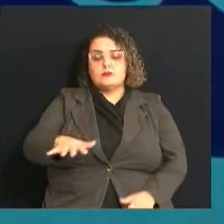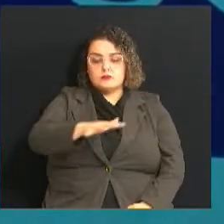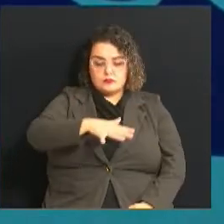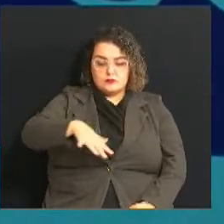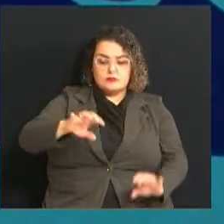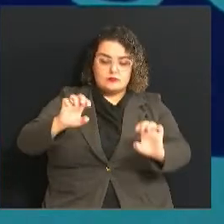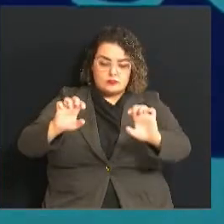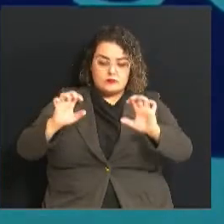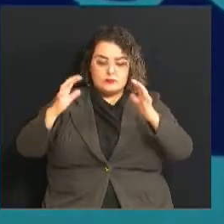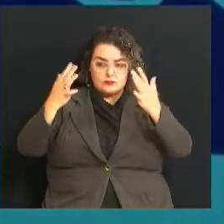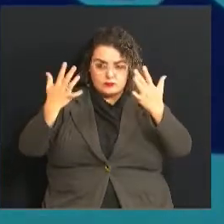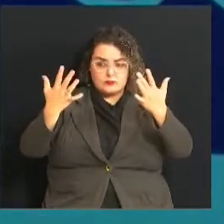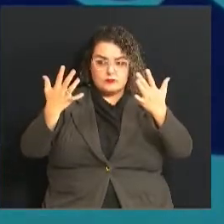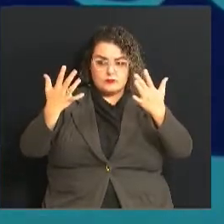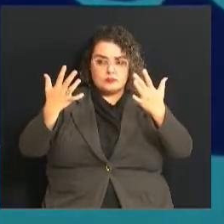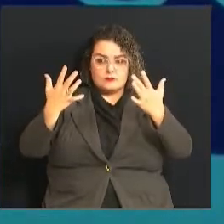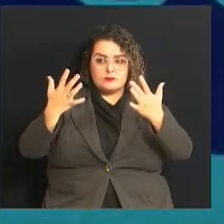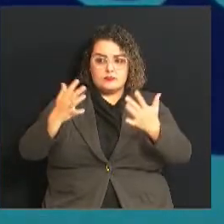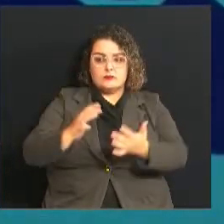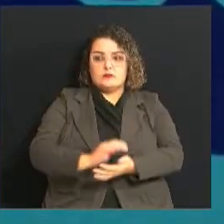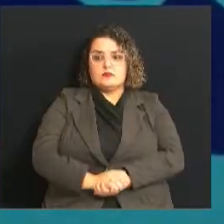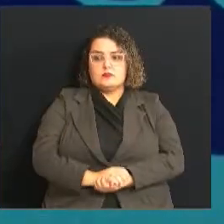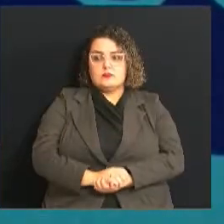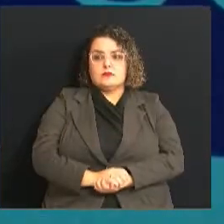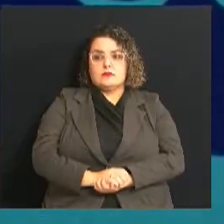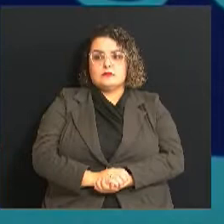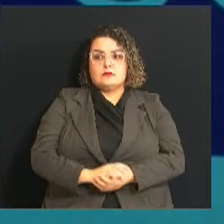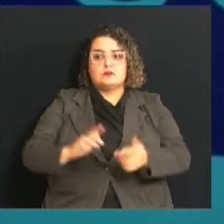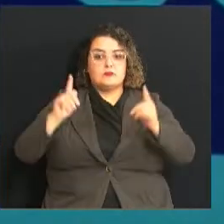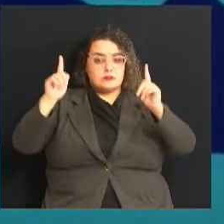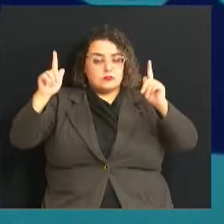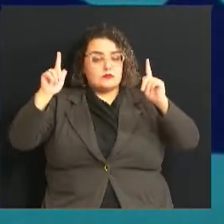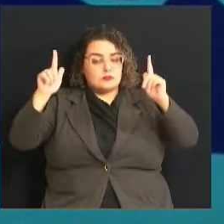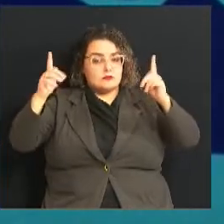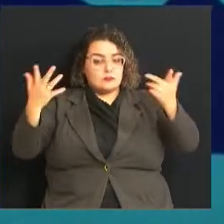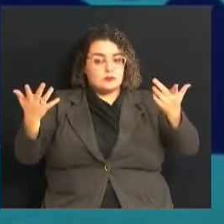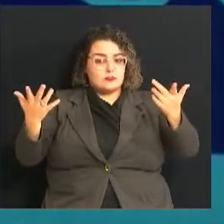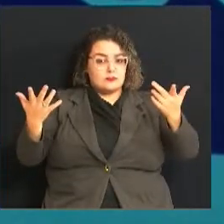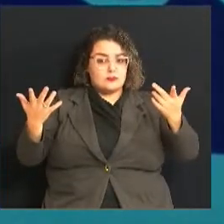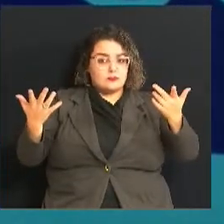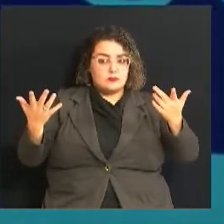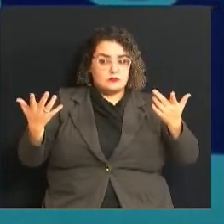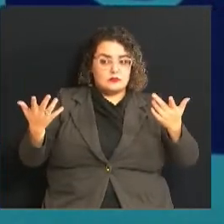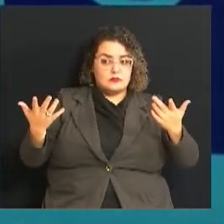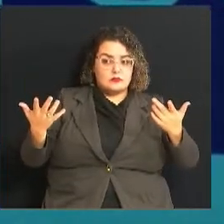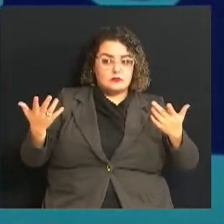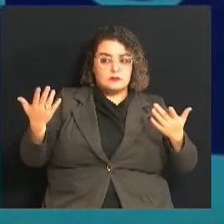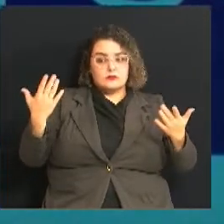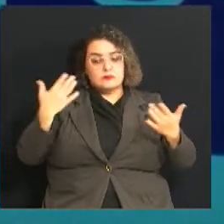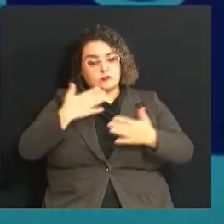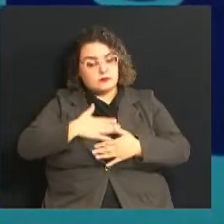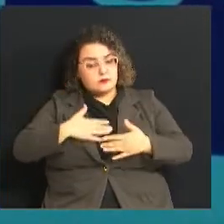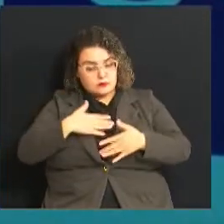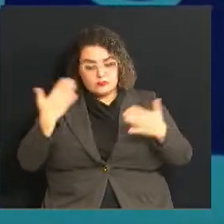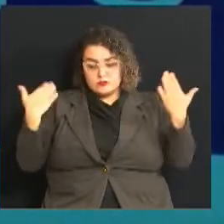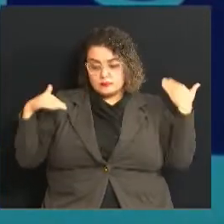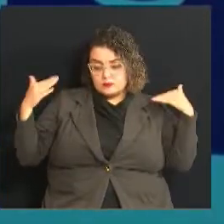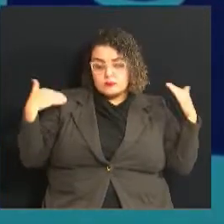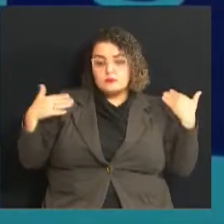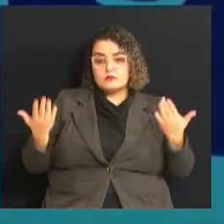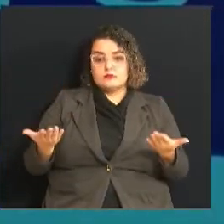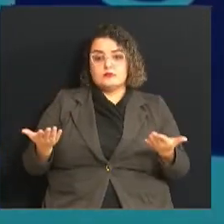setor da diversão, do entretenimento. Então nós temos, sim, nós aprendemos